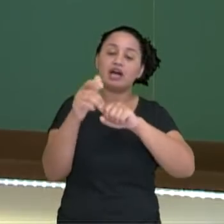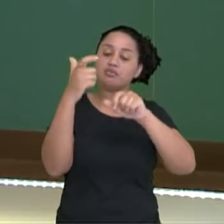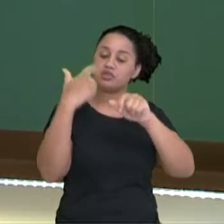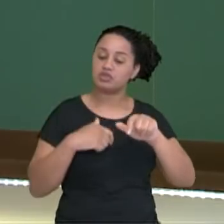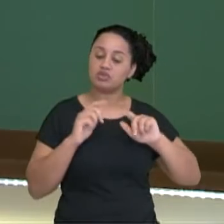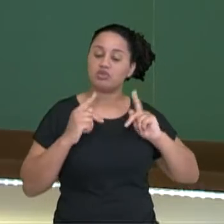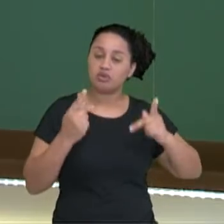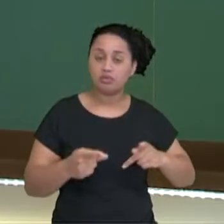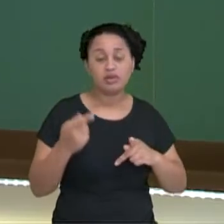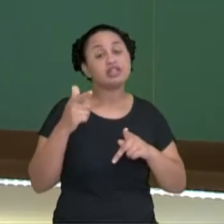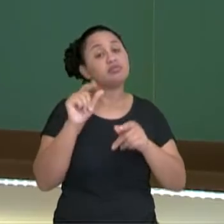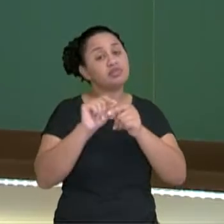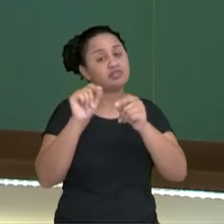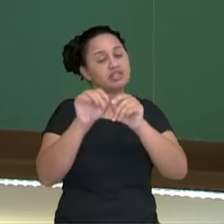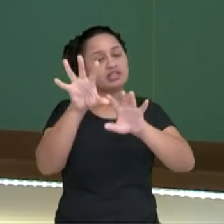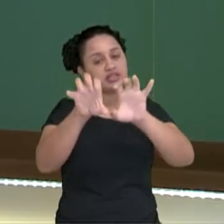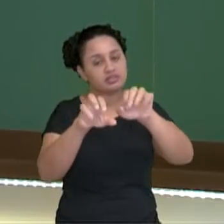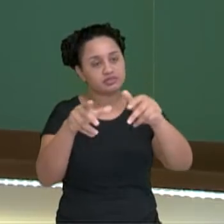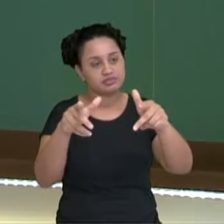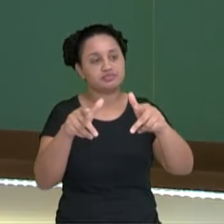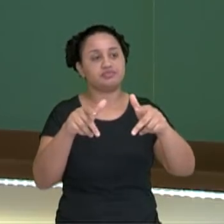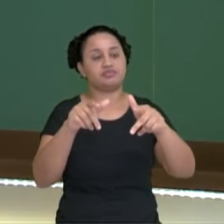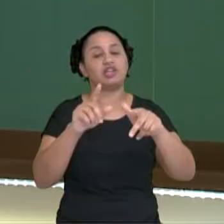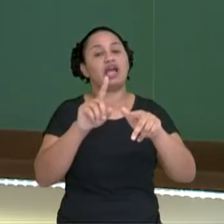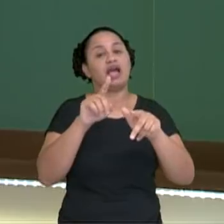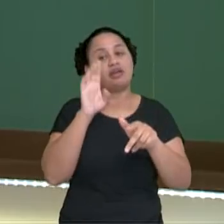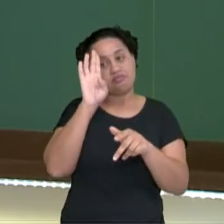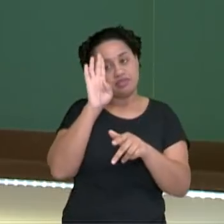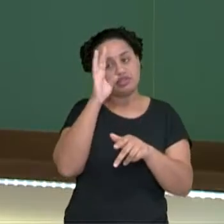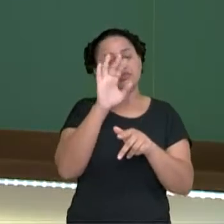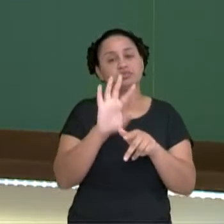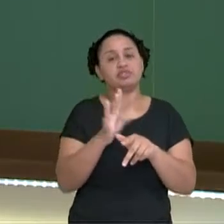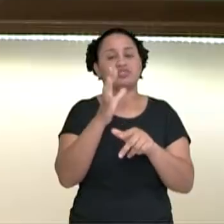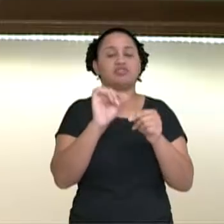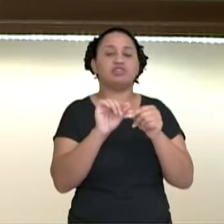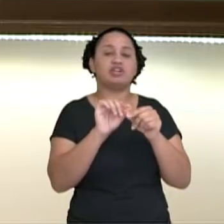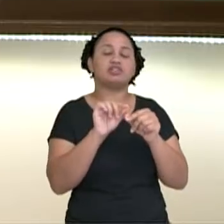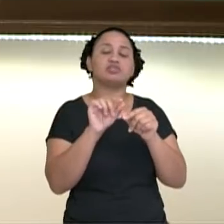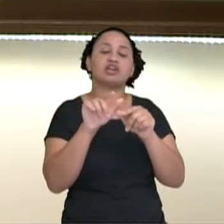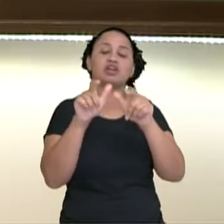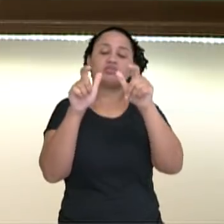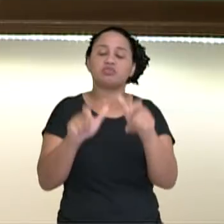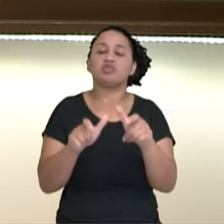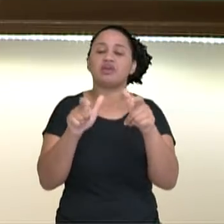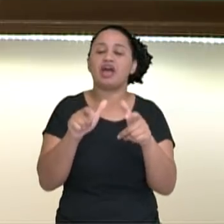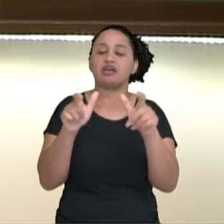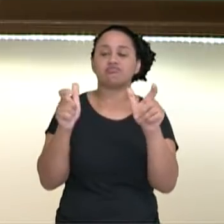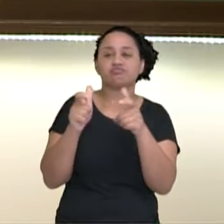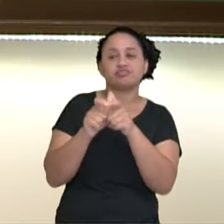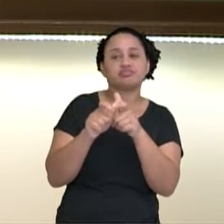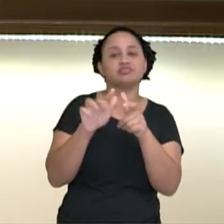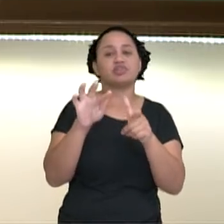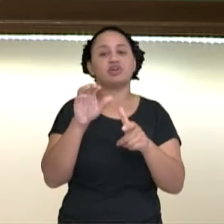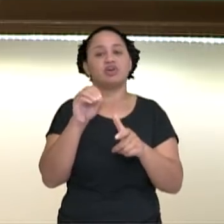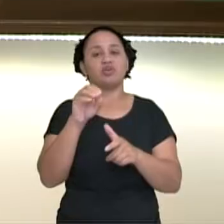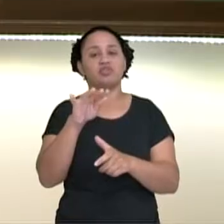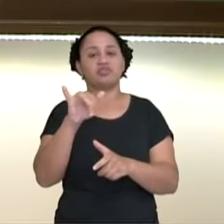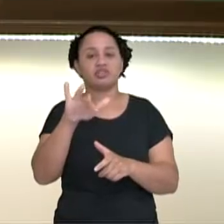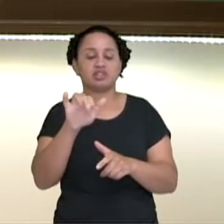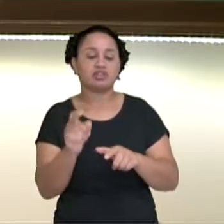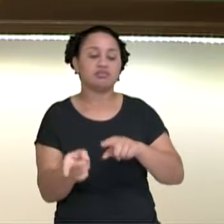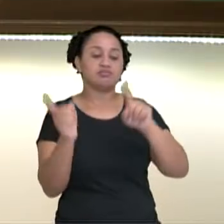para manipular aquela máquina. Vai ser principalmente realizado em oficinas. E por último, mas não